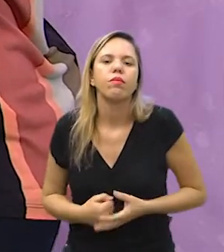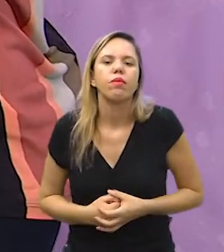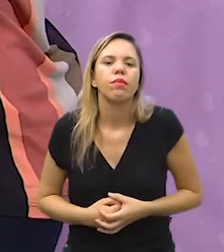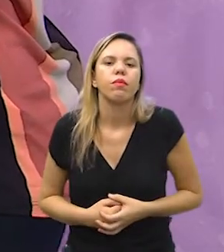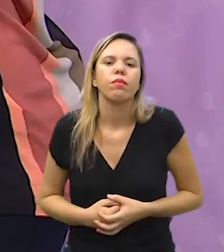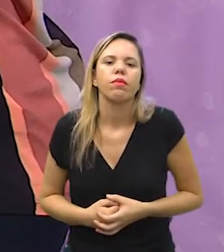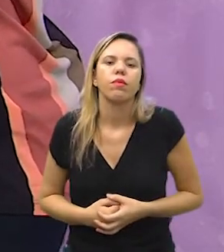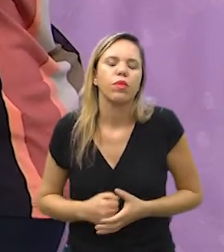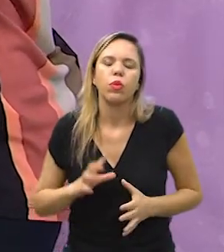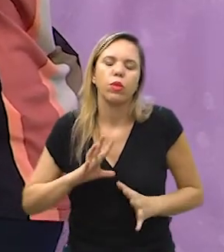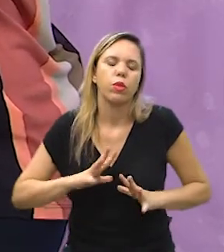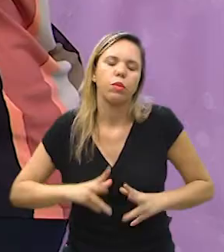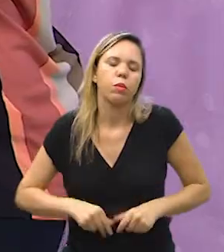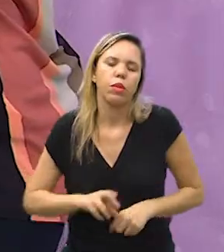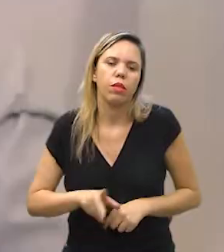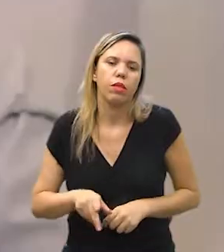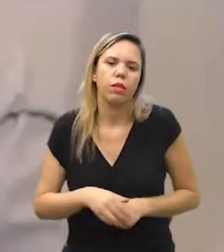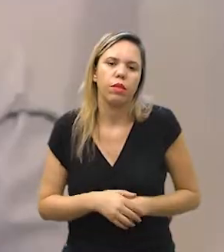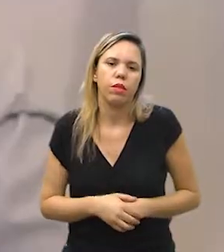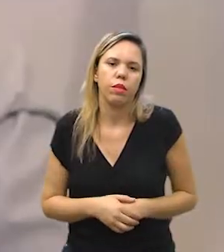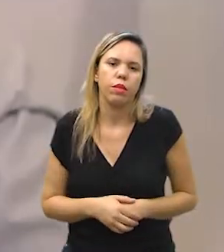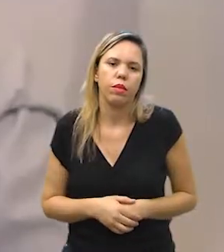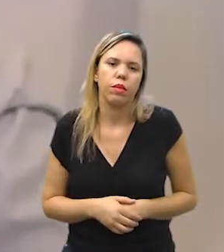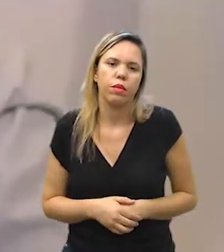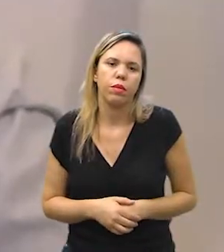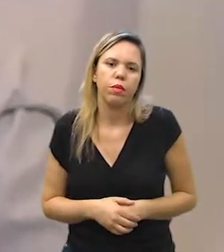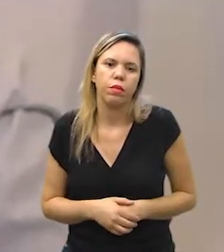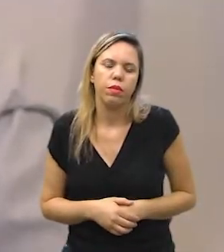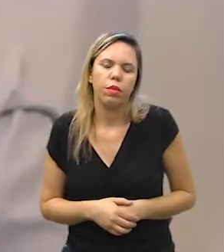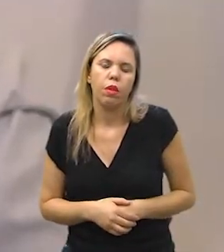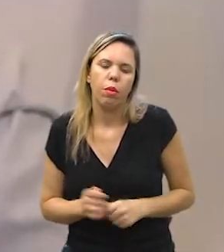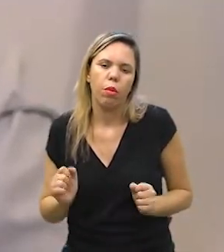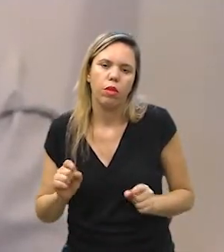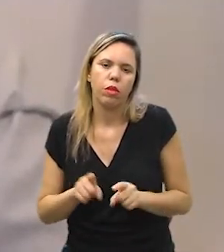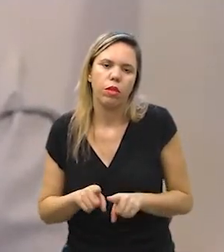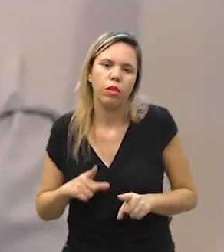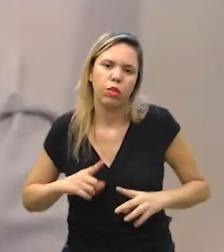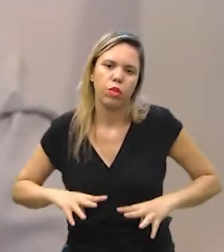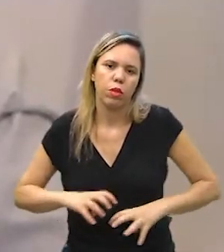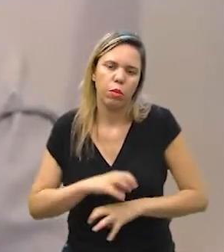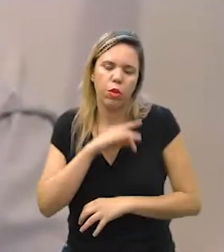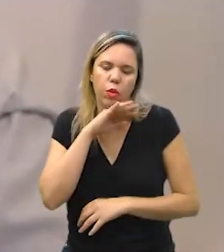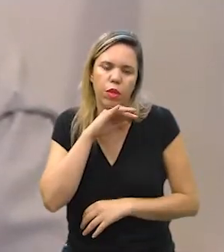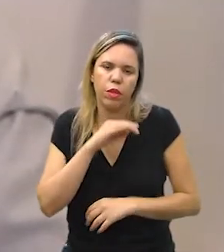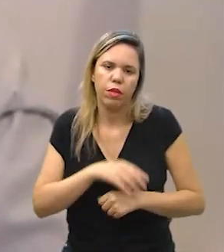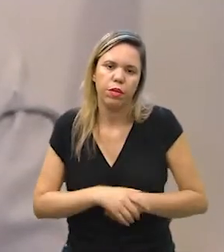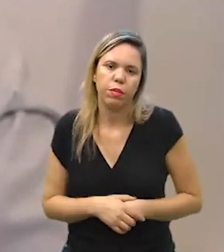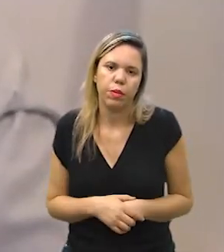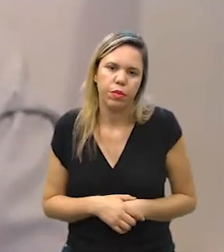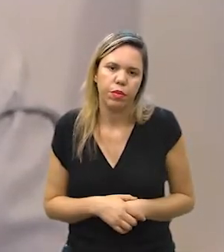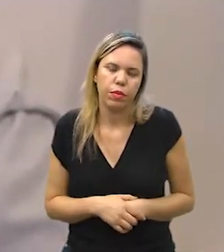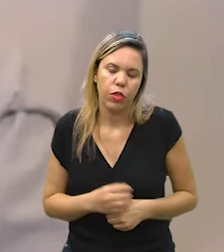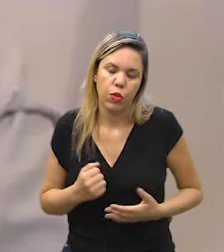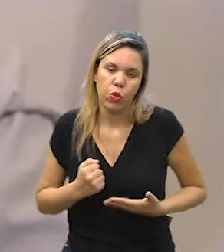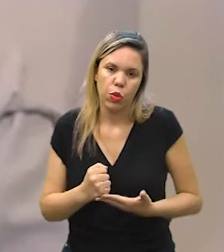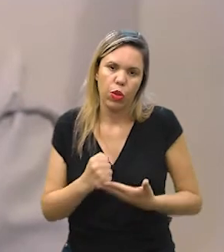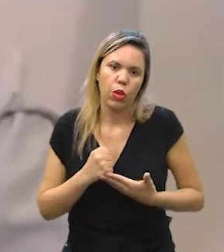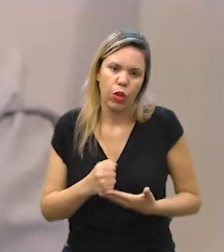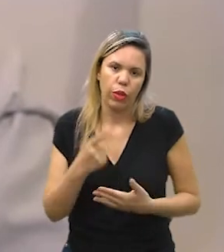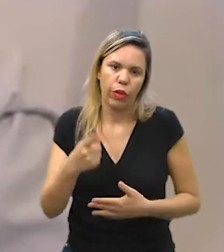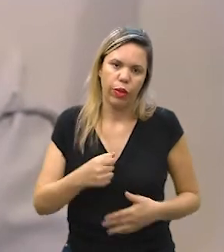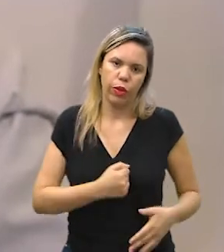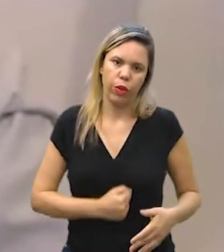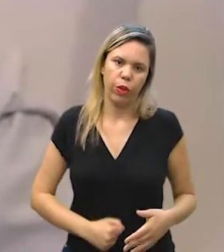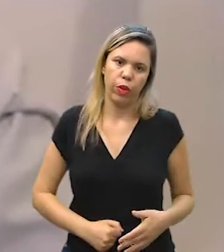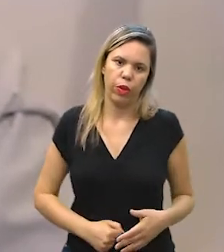é uma limpeza, na realidade, né? Não é uma limpeza. Quer dizer, poderia ser uma limpeza de bactérias ruins, mas ele vai ajudar o seu intestino